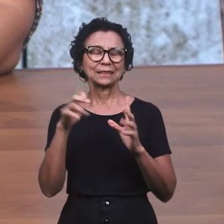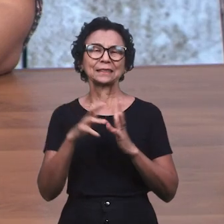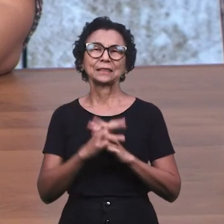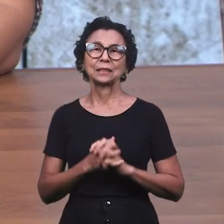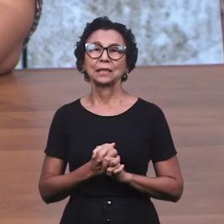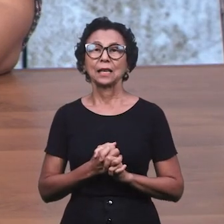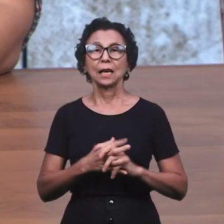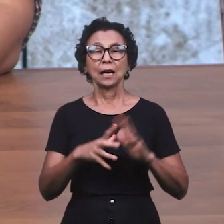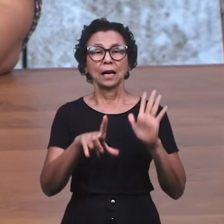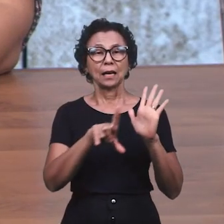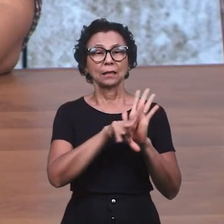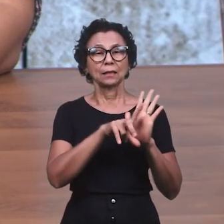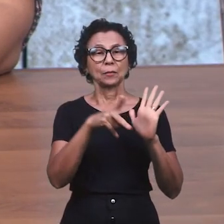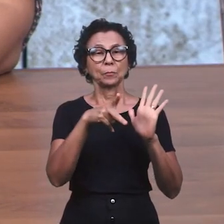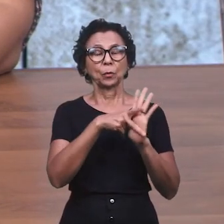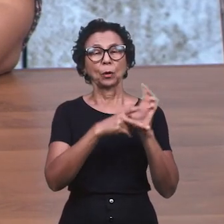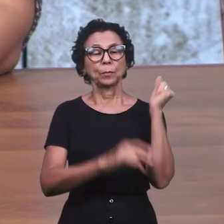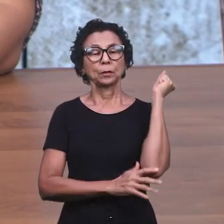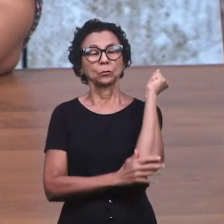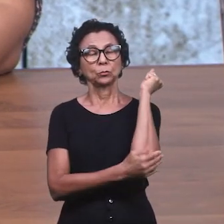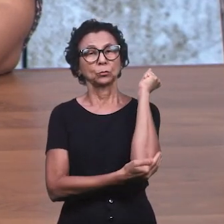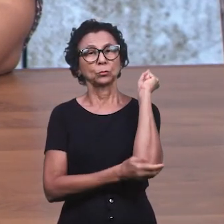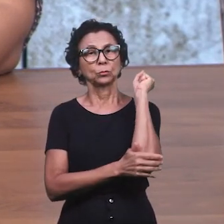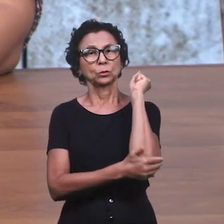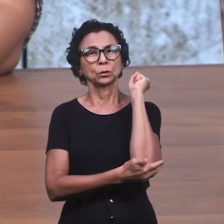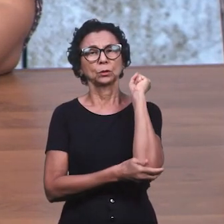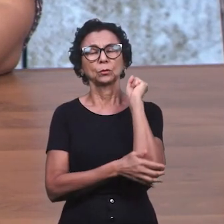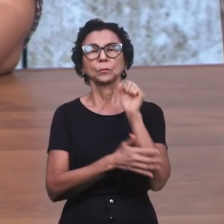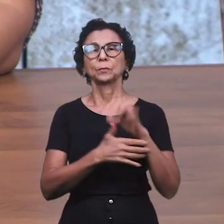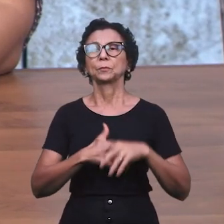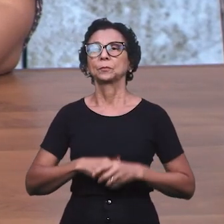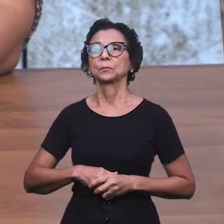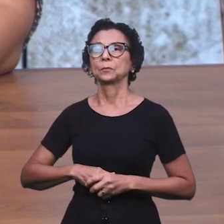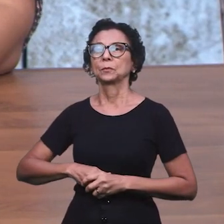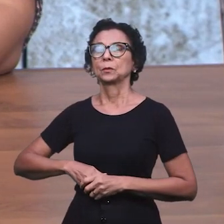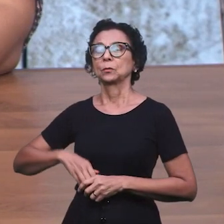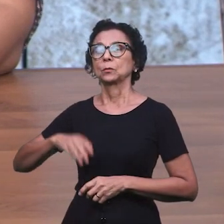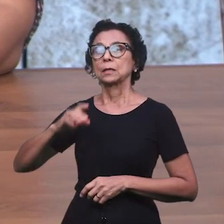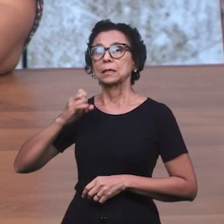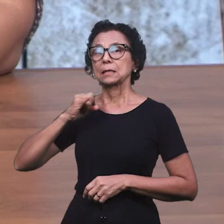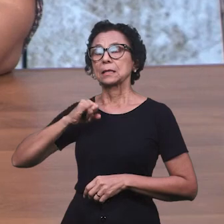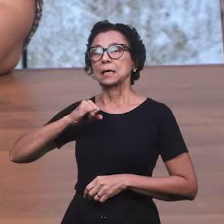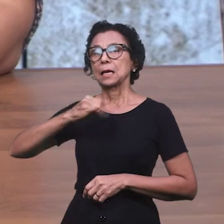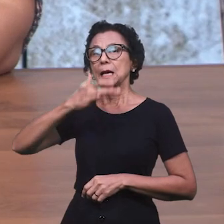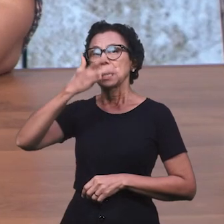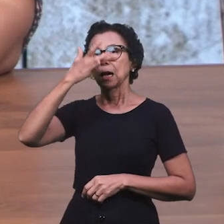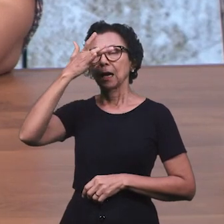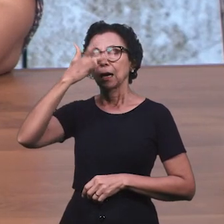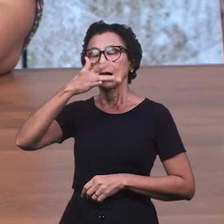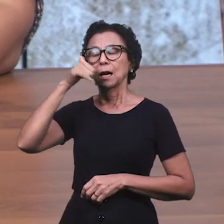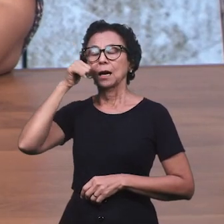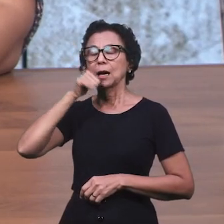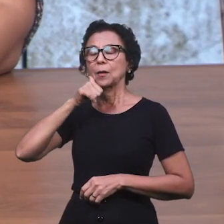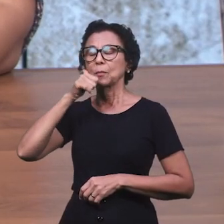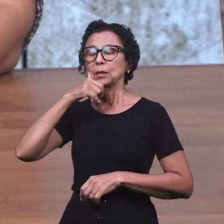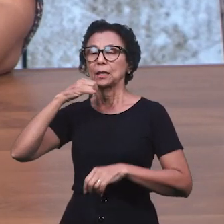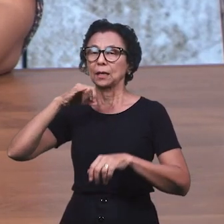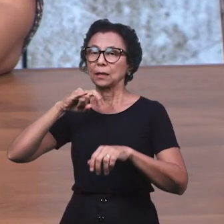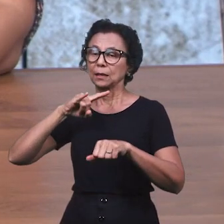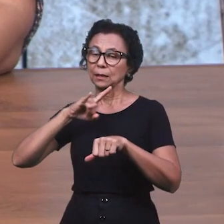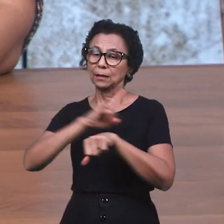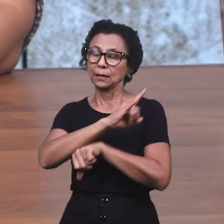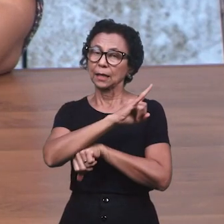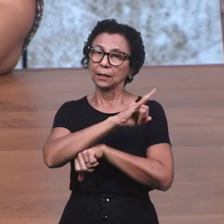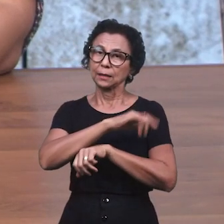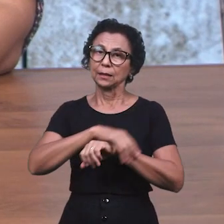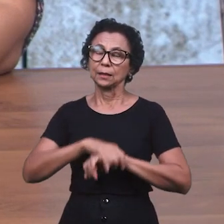ciúmes, quando a mulher, em poder de seu marido, se desviar e for contaminada, ou quando